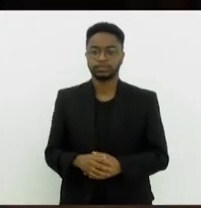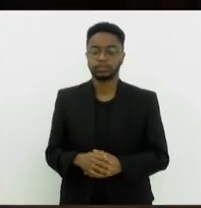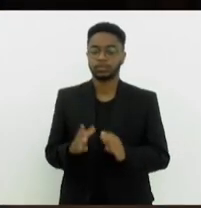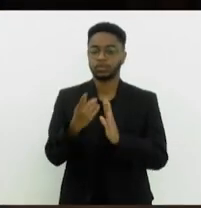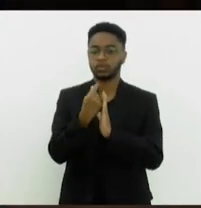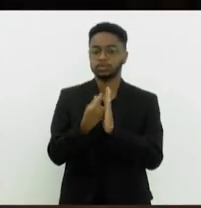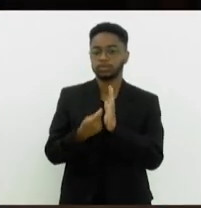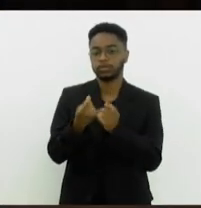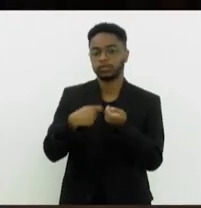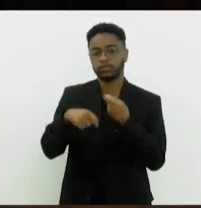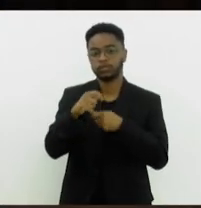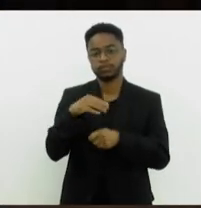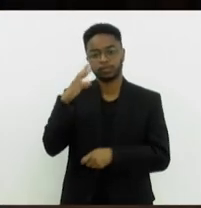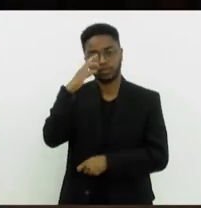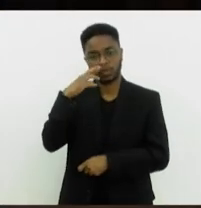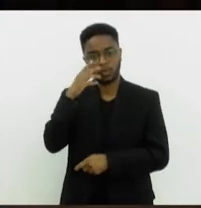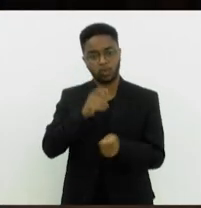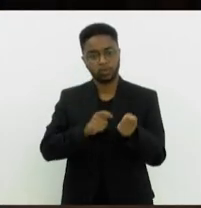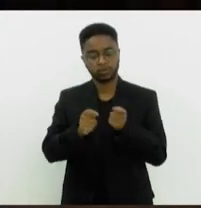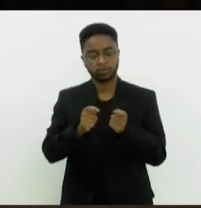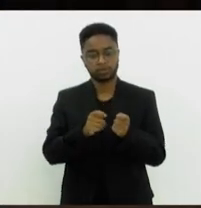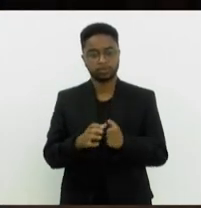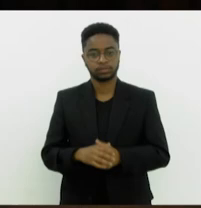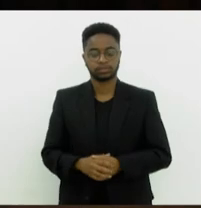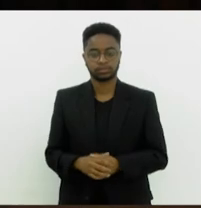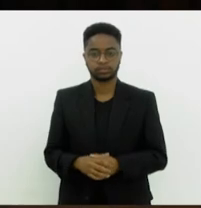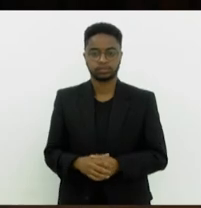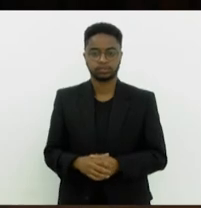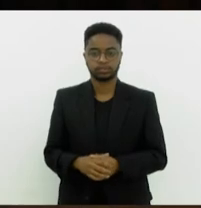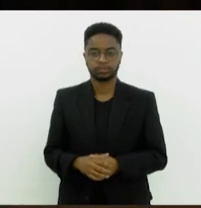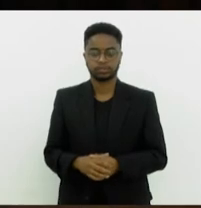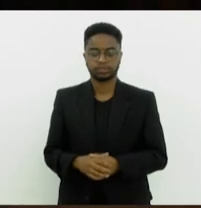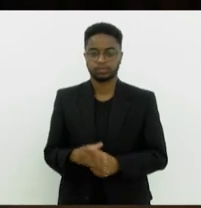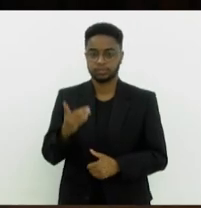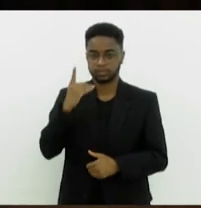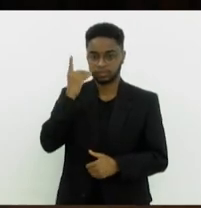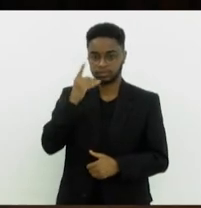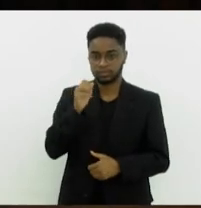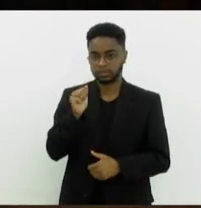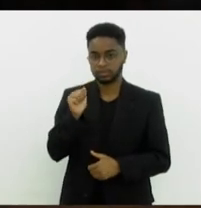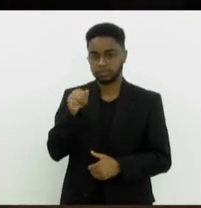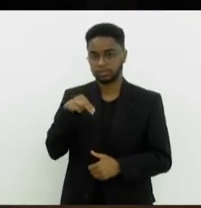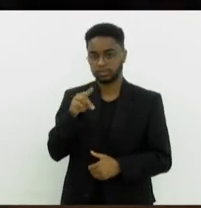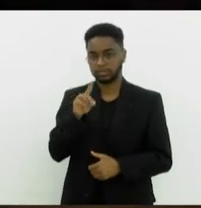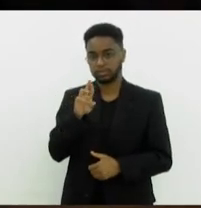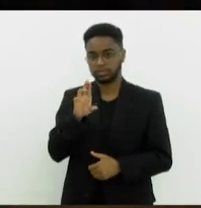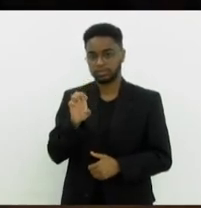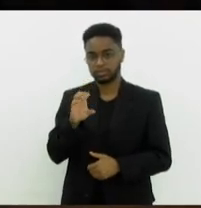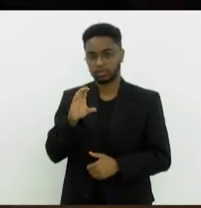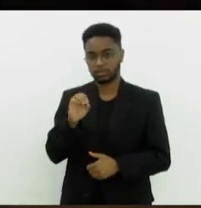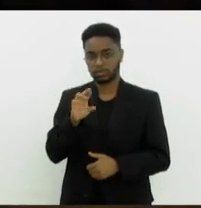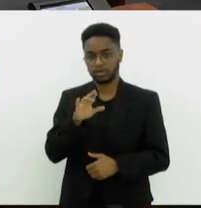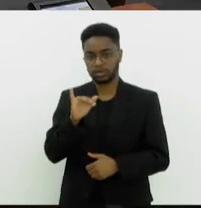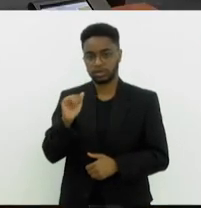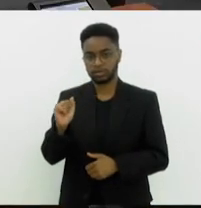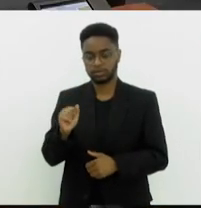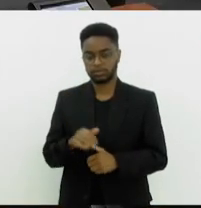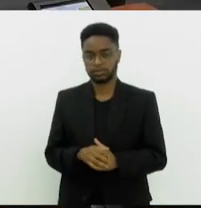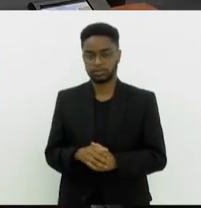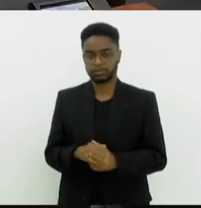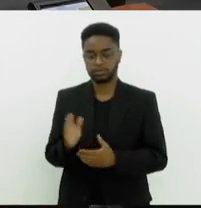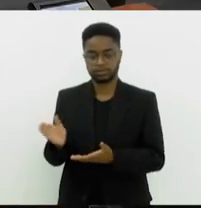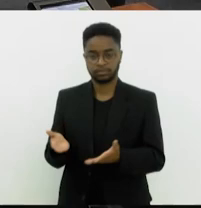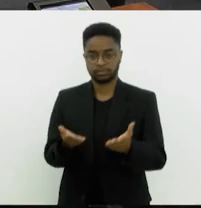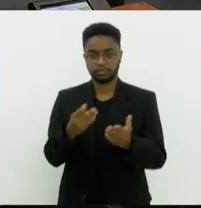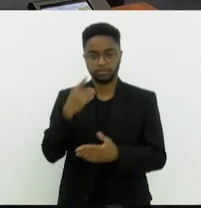Orçamento, finança e fiscalização financeira e controle. Nosso nobre deputado André Correia. Nosso